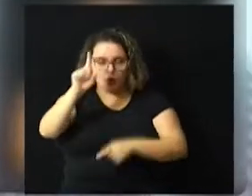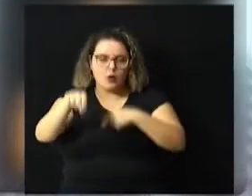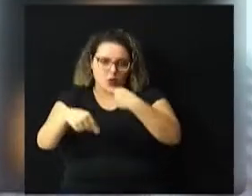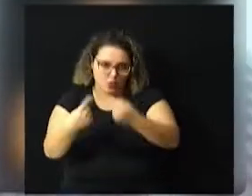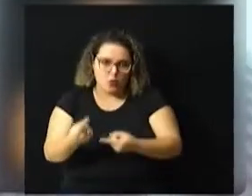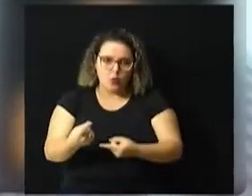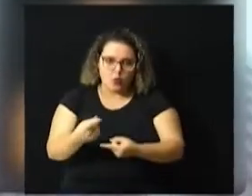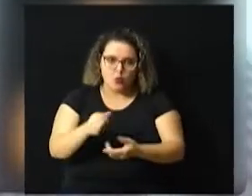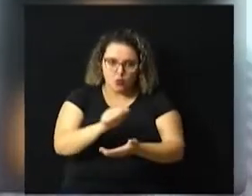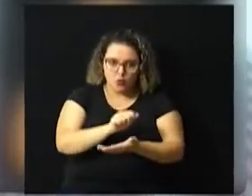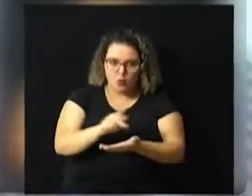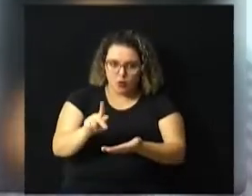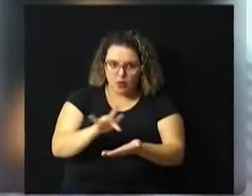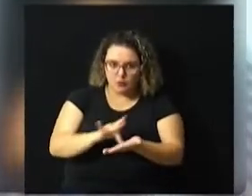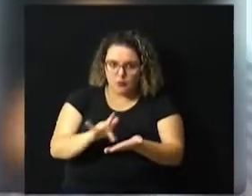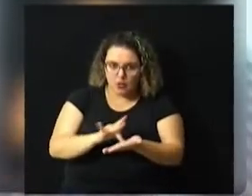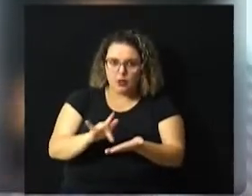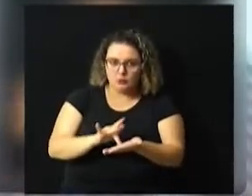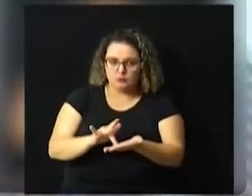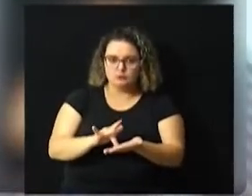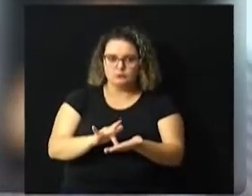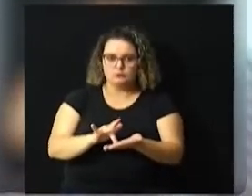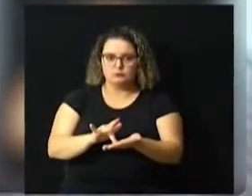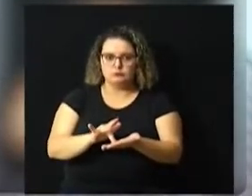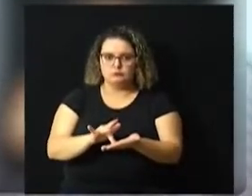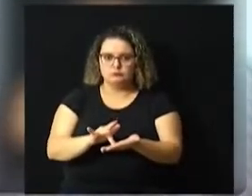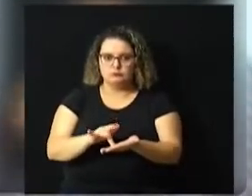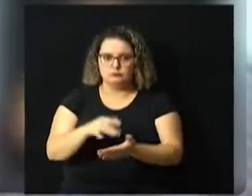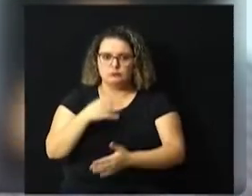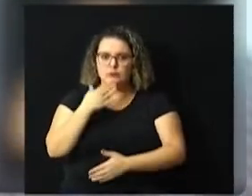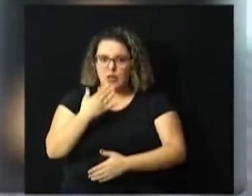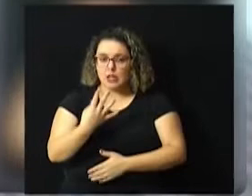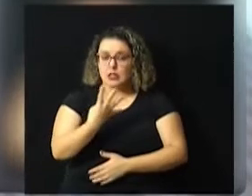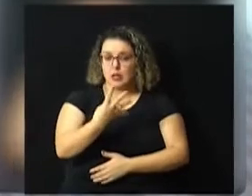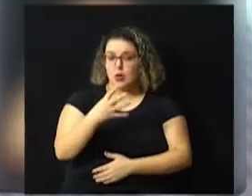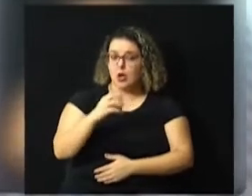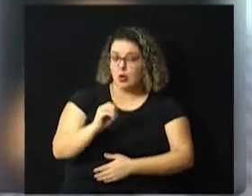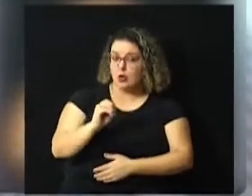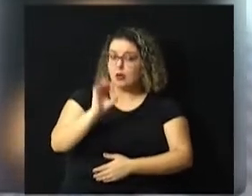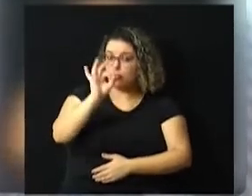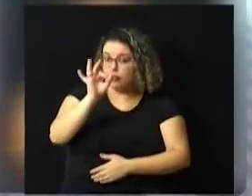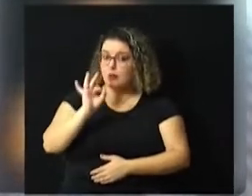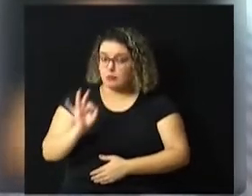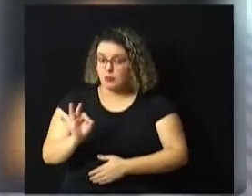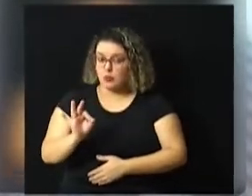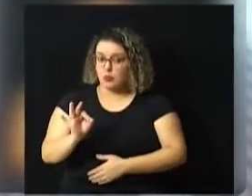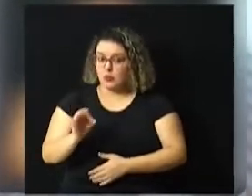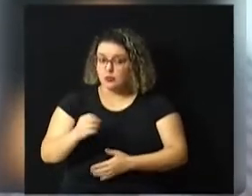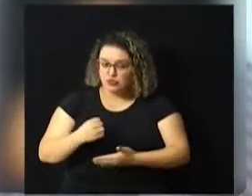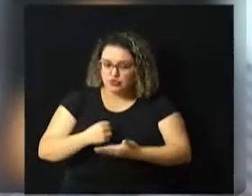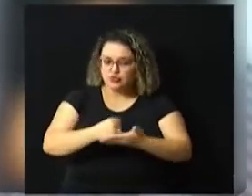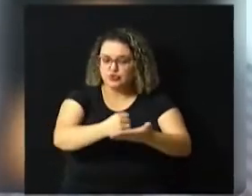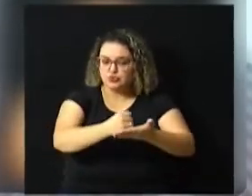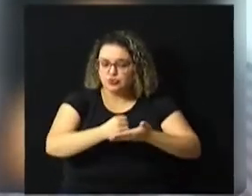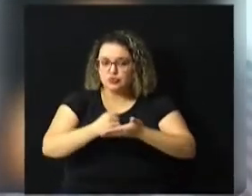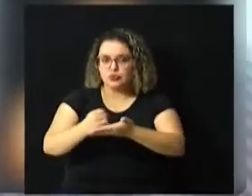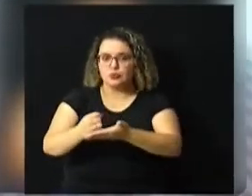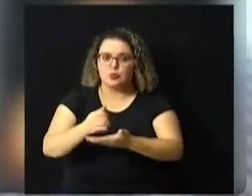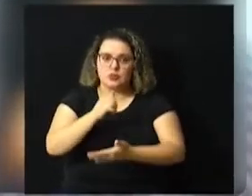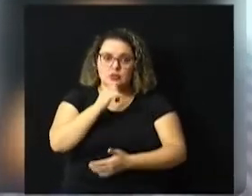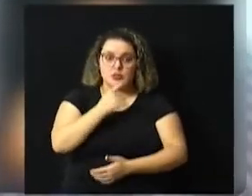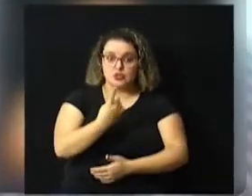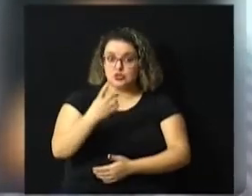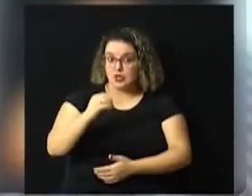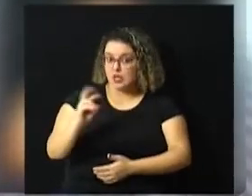e os demais aplicativos cobram até 40% do valor da corrida, ou seja, então numa corrida